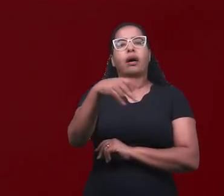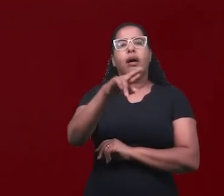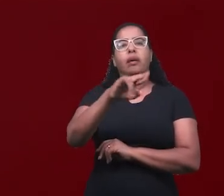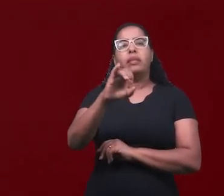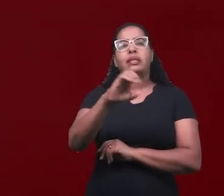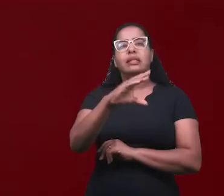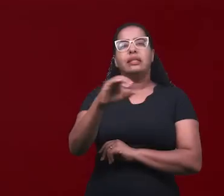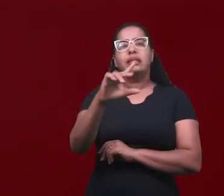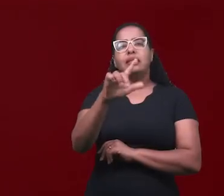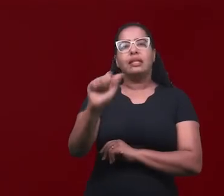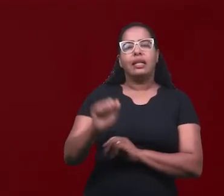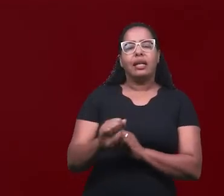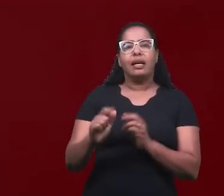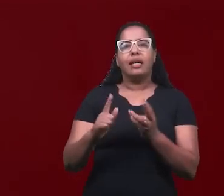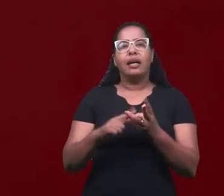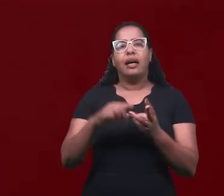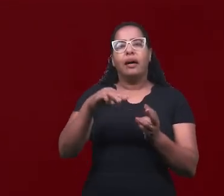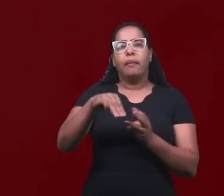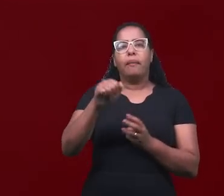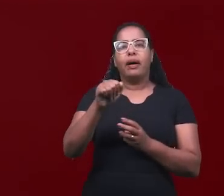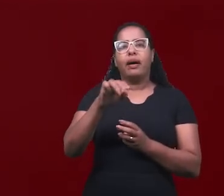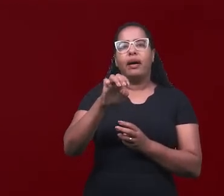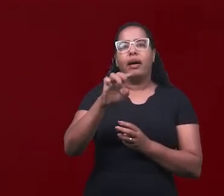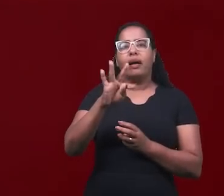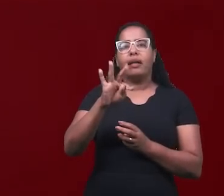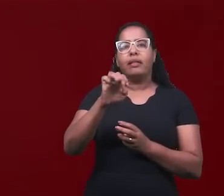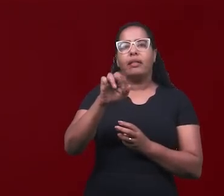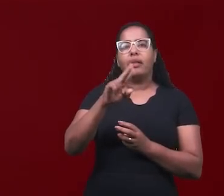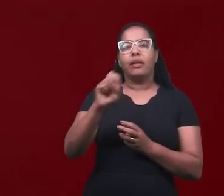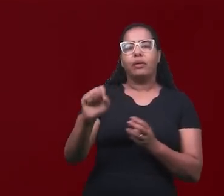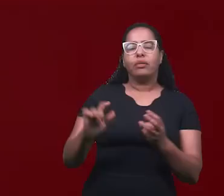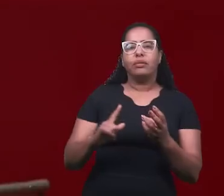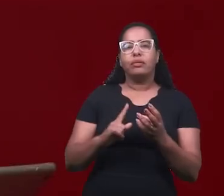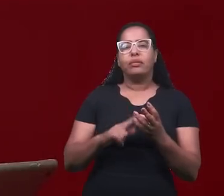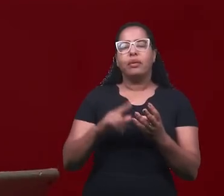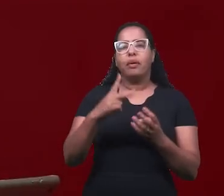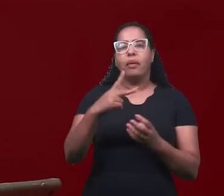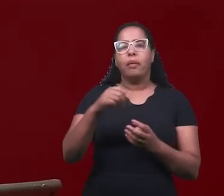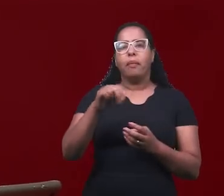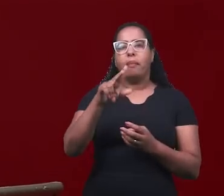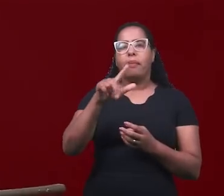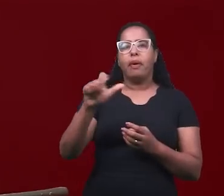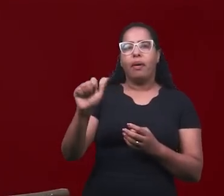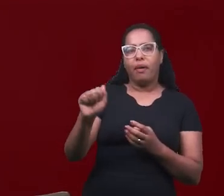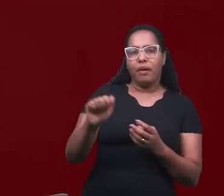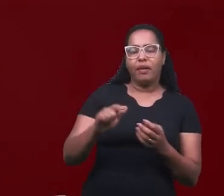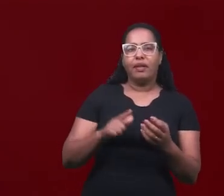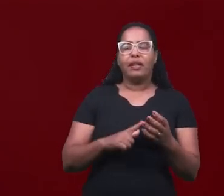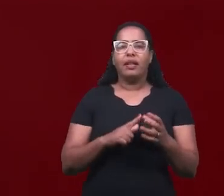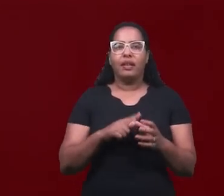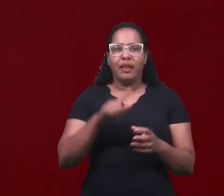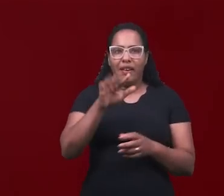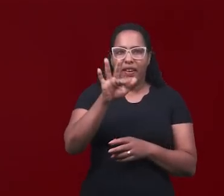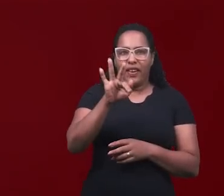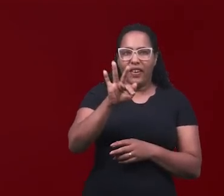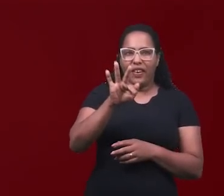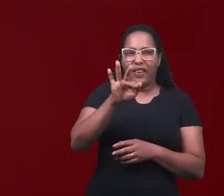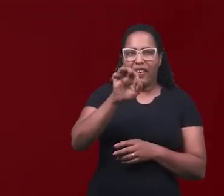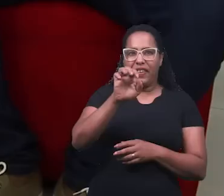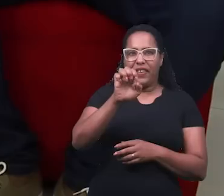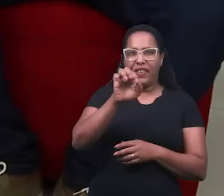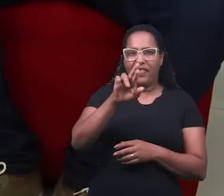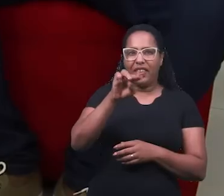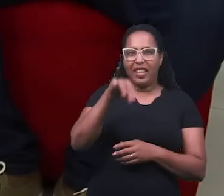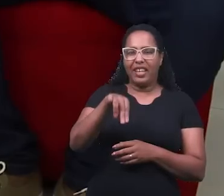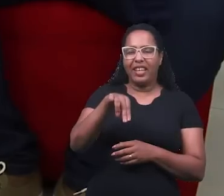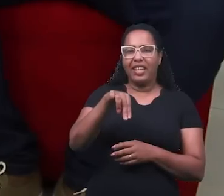isso? O Matheus, a Paula e o Fernandes. Fernandes é o noivo da Paula,